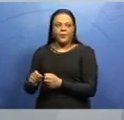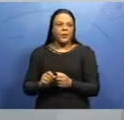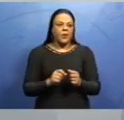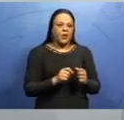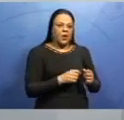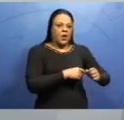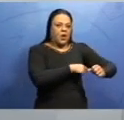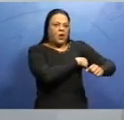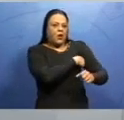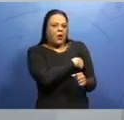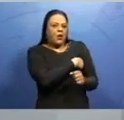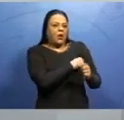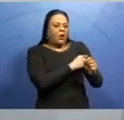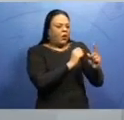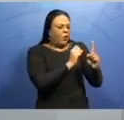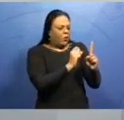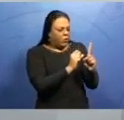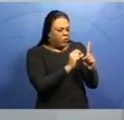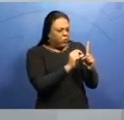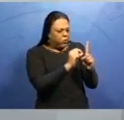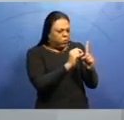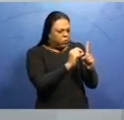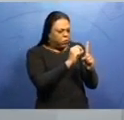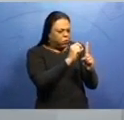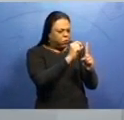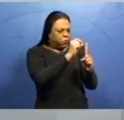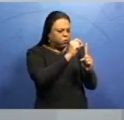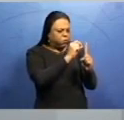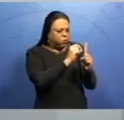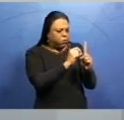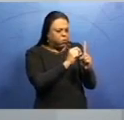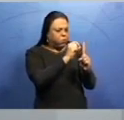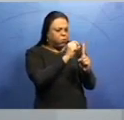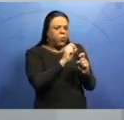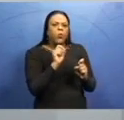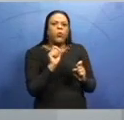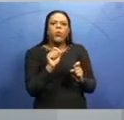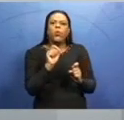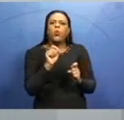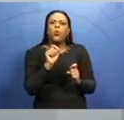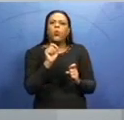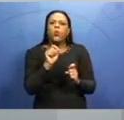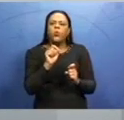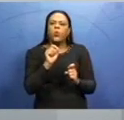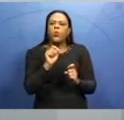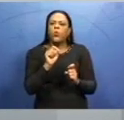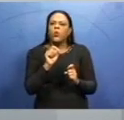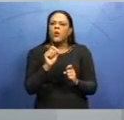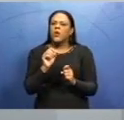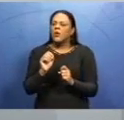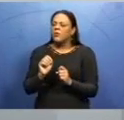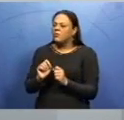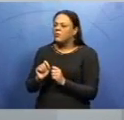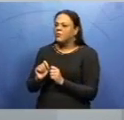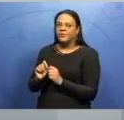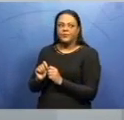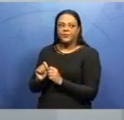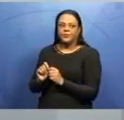Temperatura corporal. Como que instrumento eu uso para ferir a temperatura?